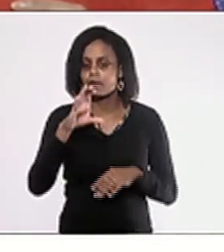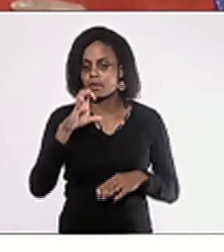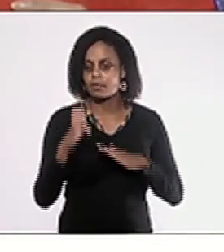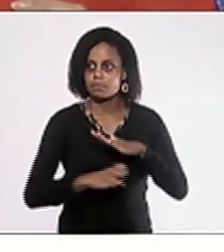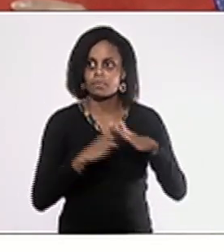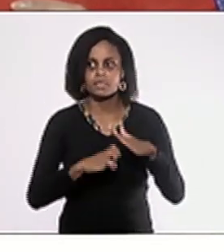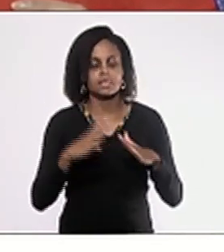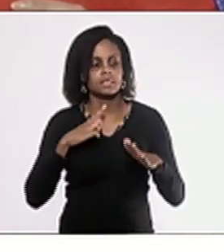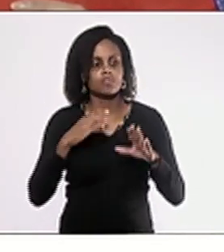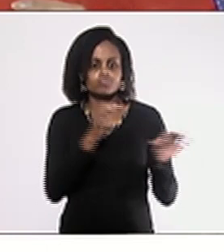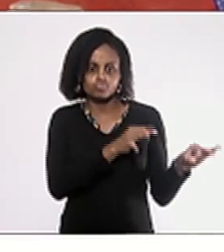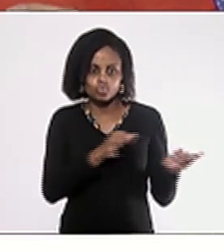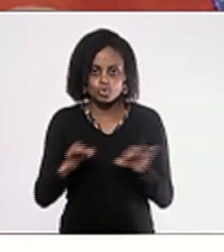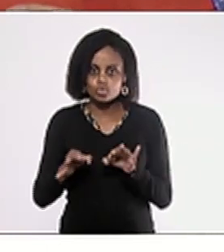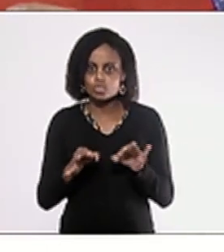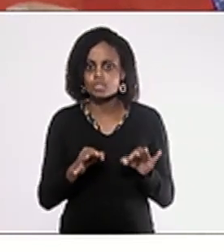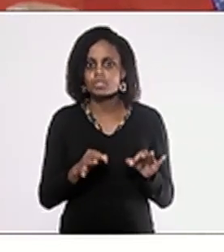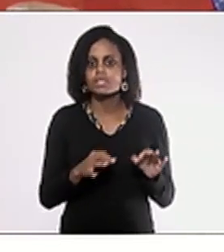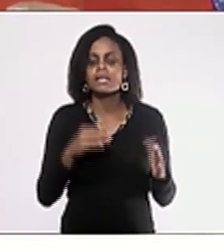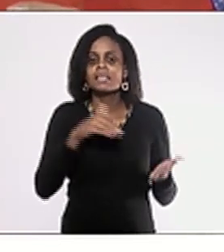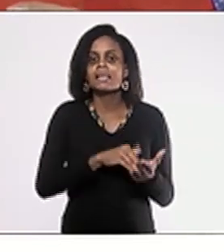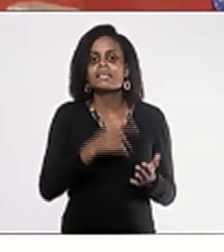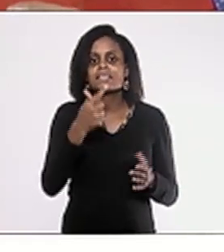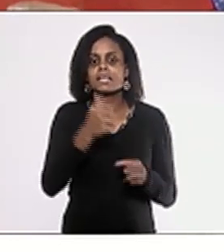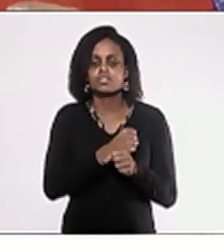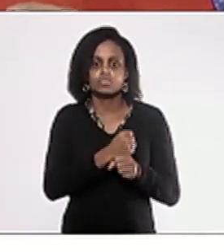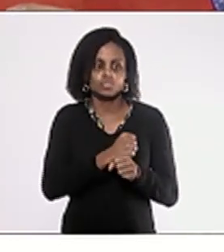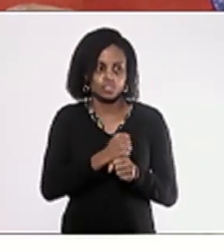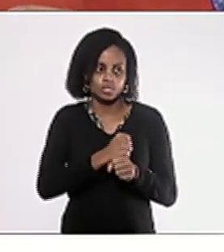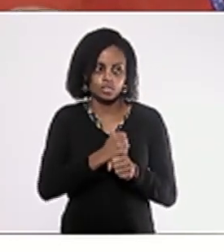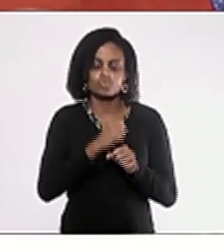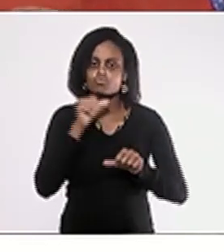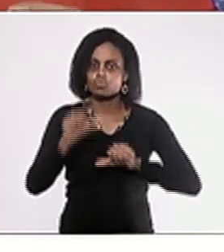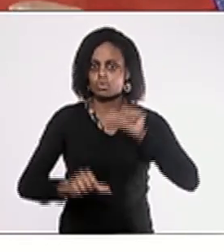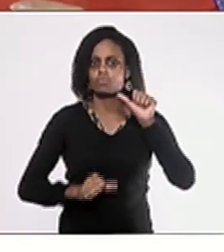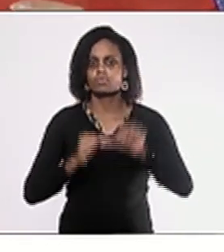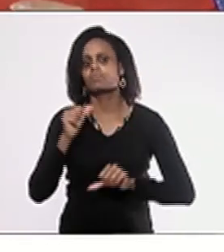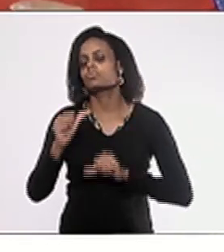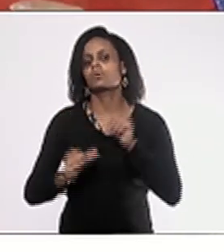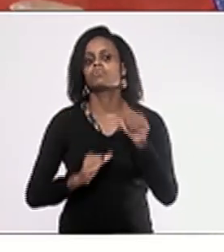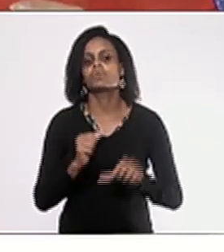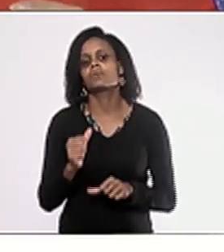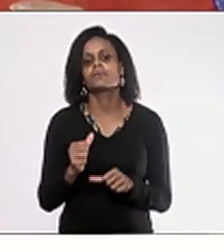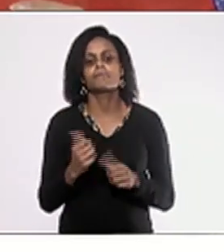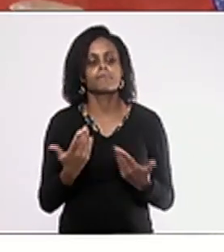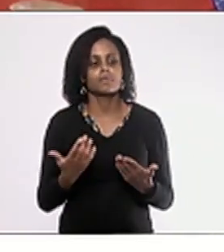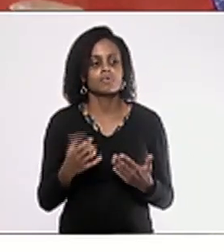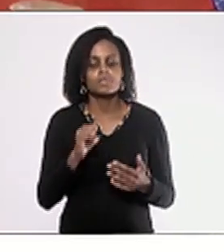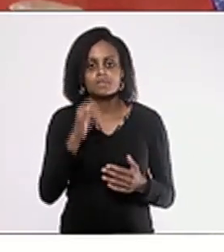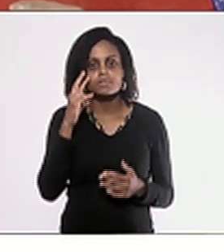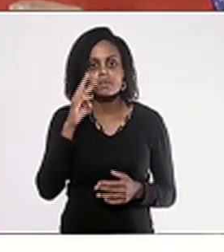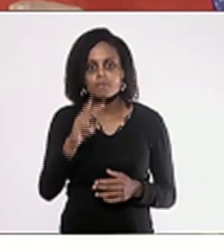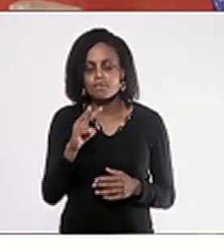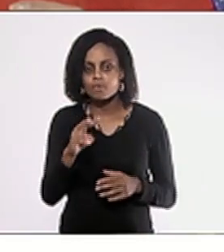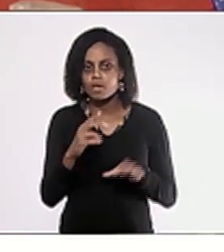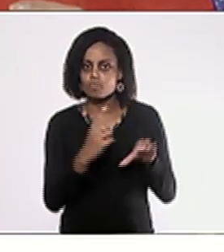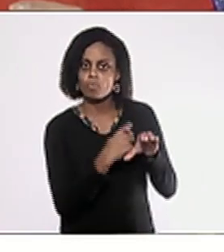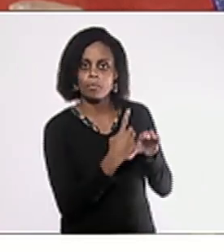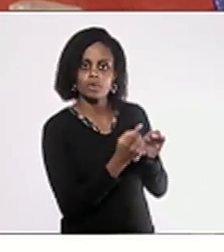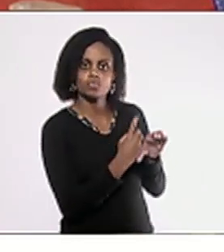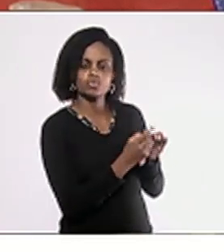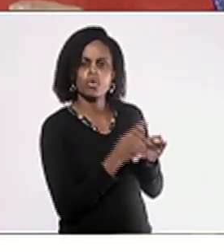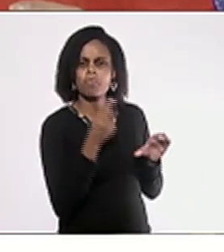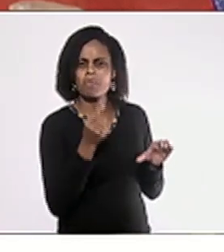7 anos, 10 anos, trocar esses medidores. Tá? Tá? Ou seja, se você deixar o medidor por